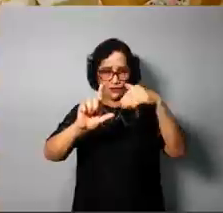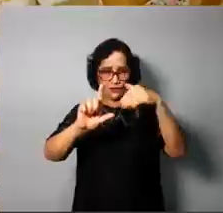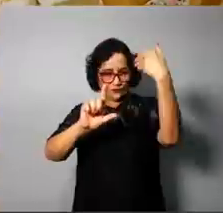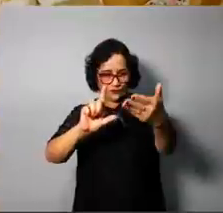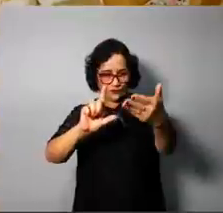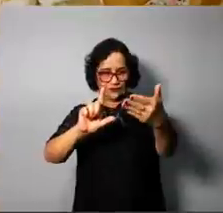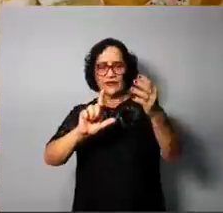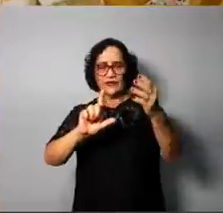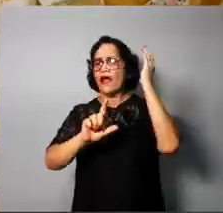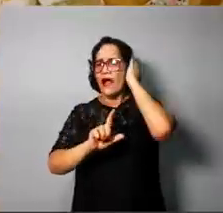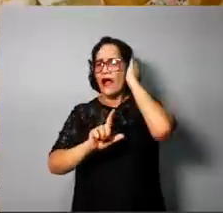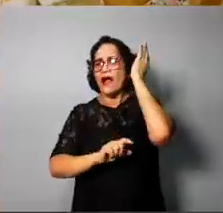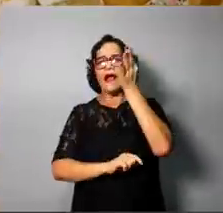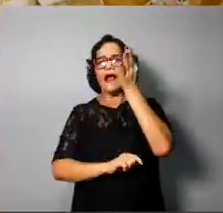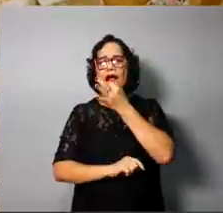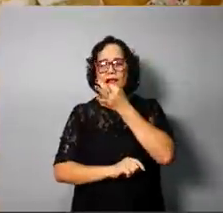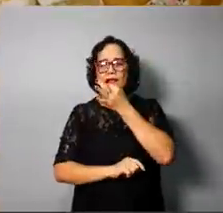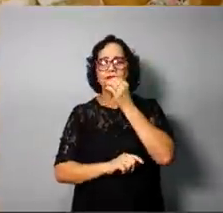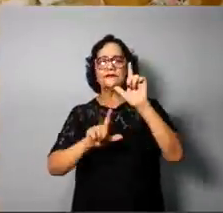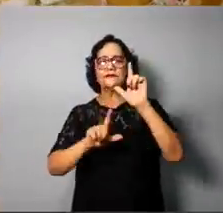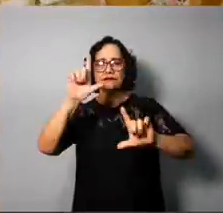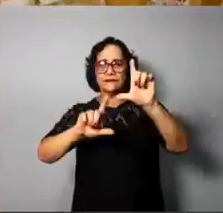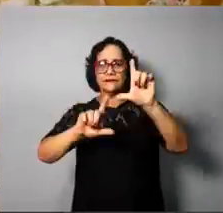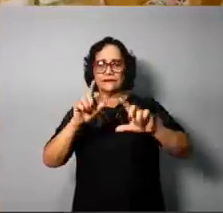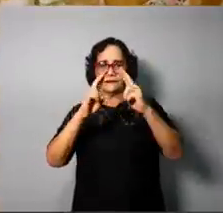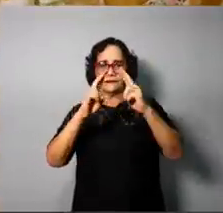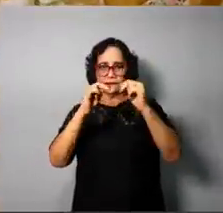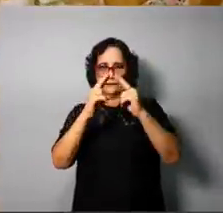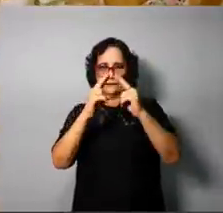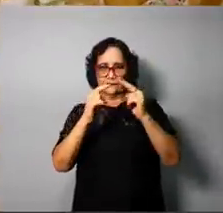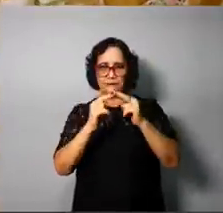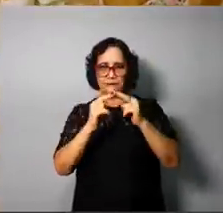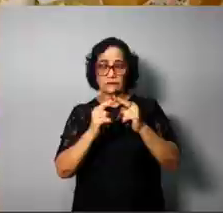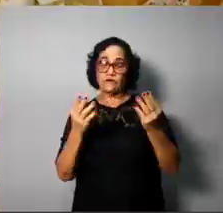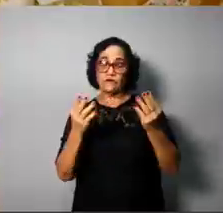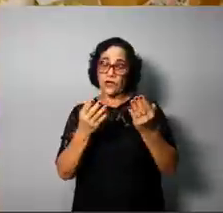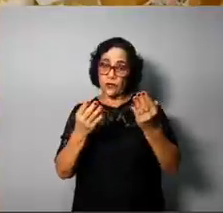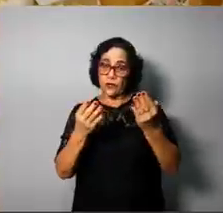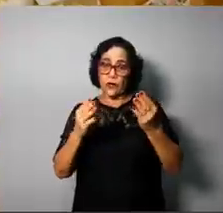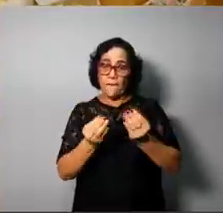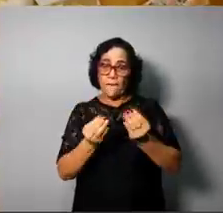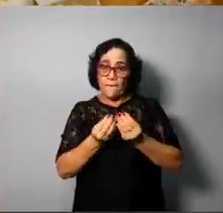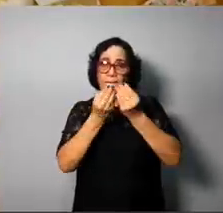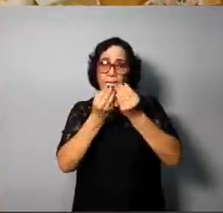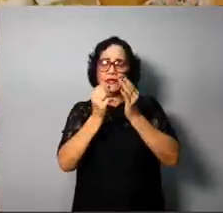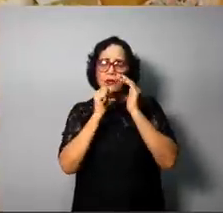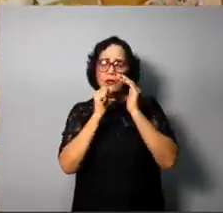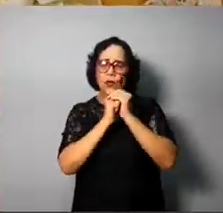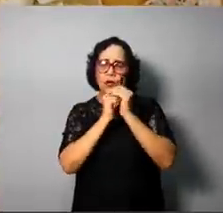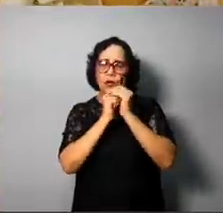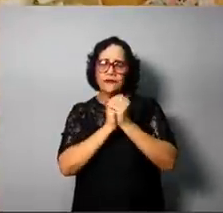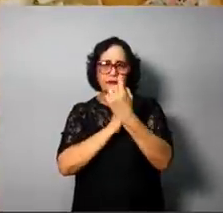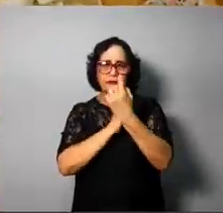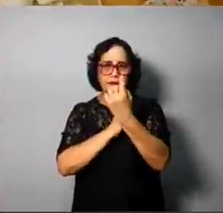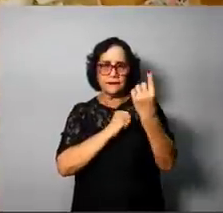rádio, a TV Nazaré. Quero rezar esta Santa Missa por cada de